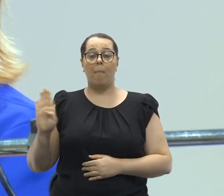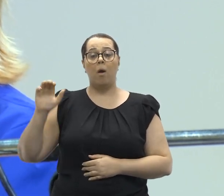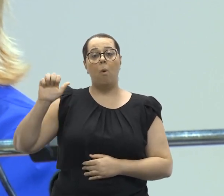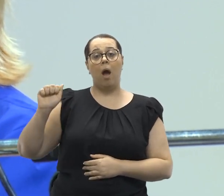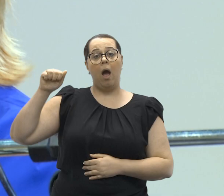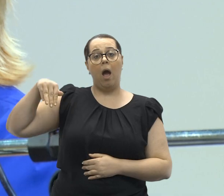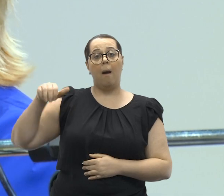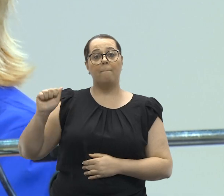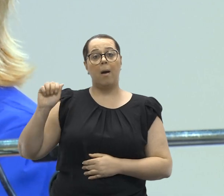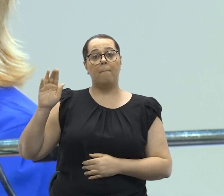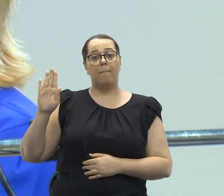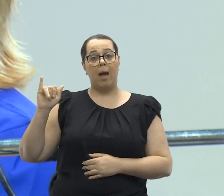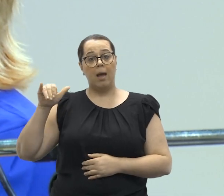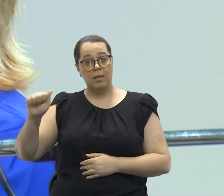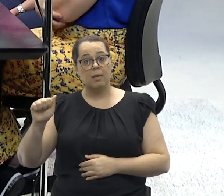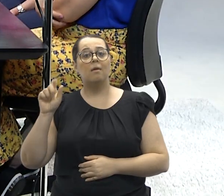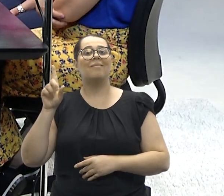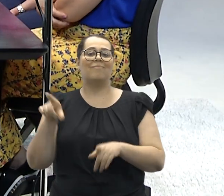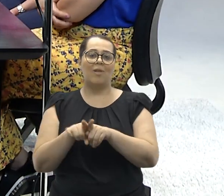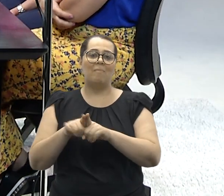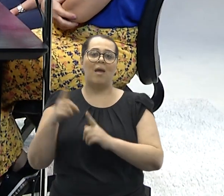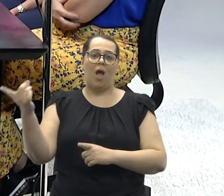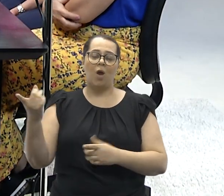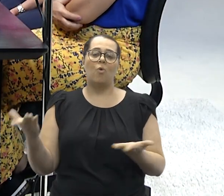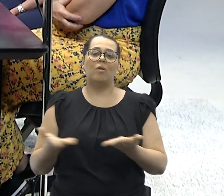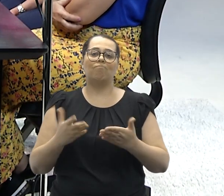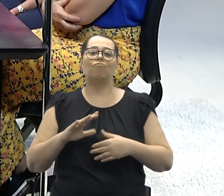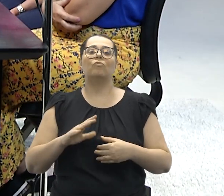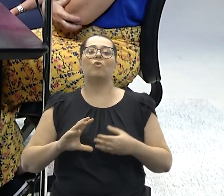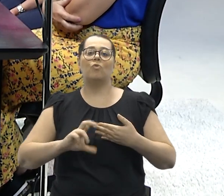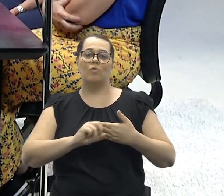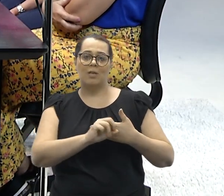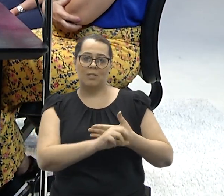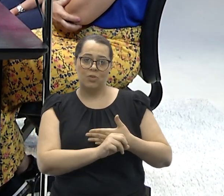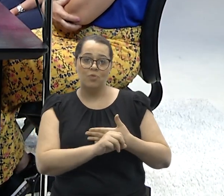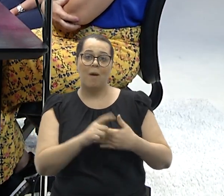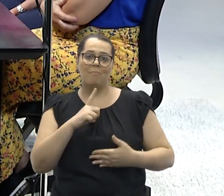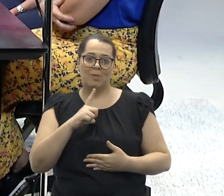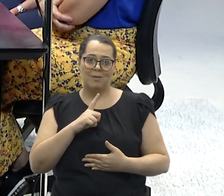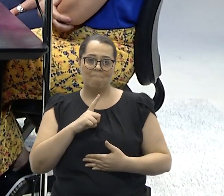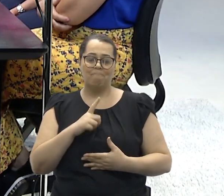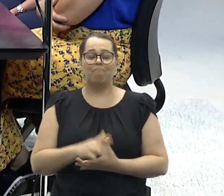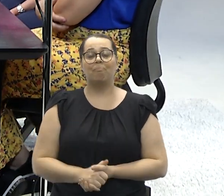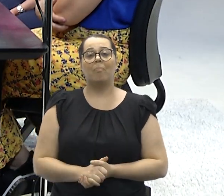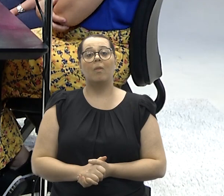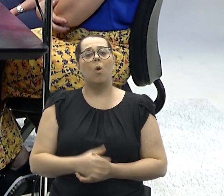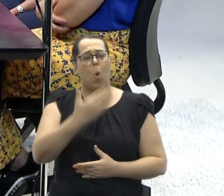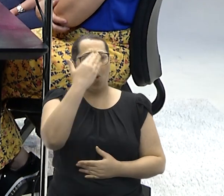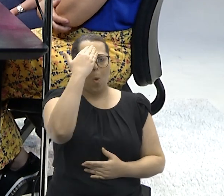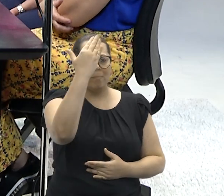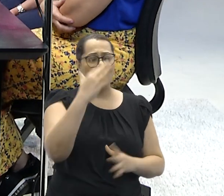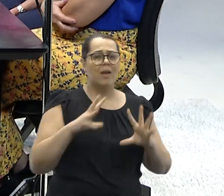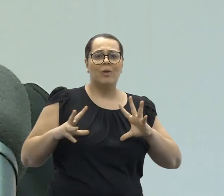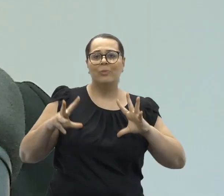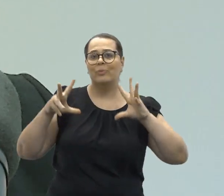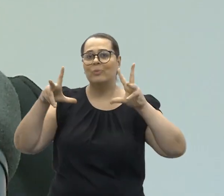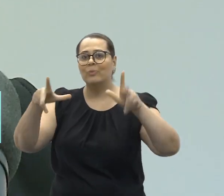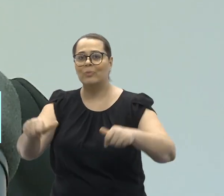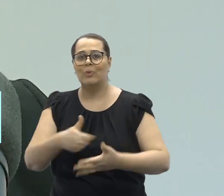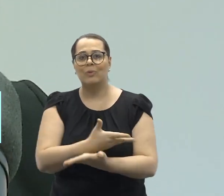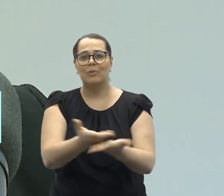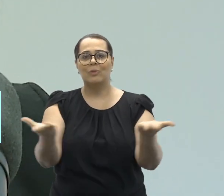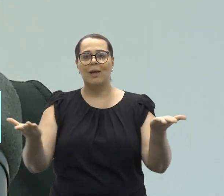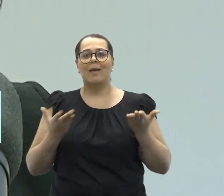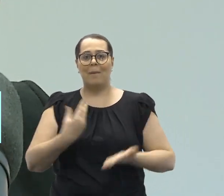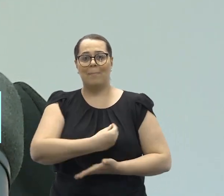lutando contra um câncer de mama. Vereadora, a palavra está com você. Obrigada a todas convidadas hoje aqui com a gente. Agradecer